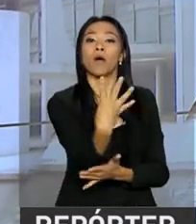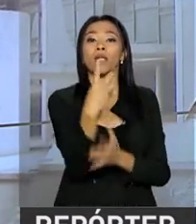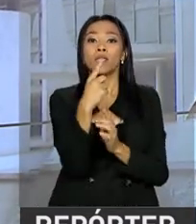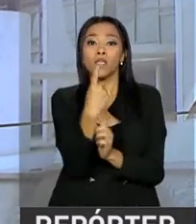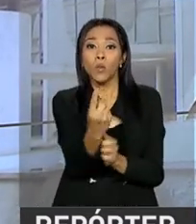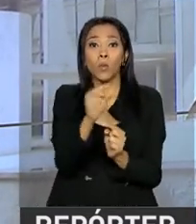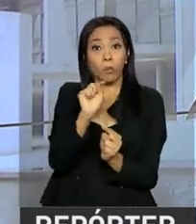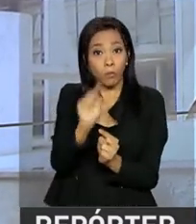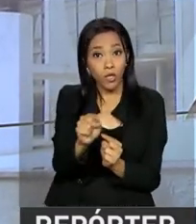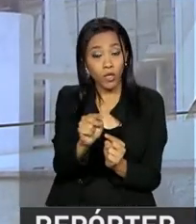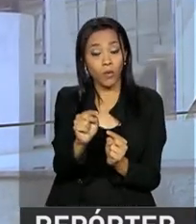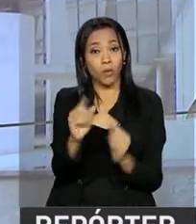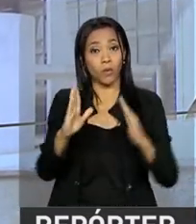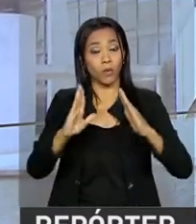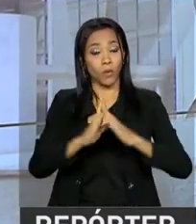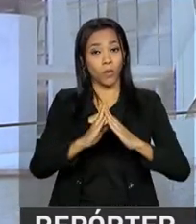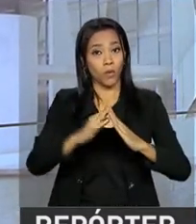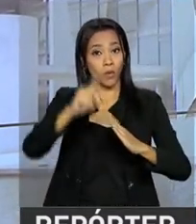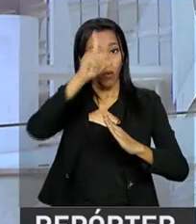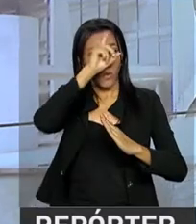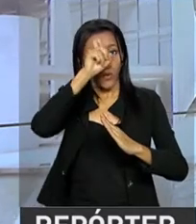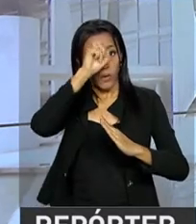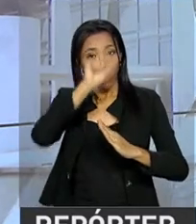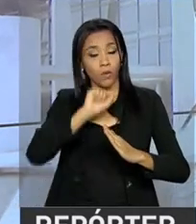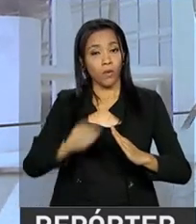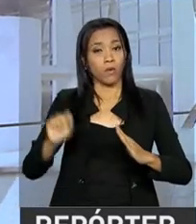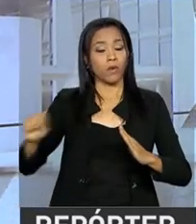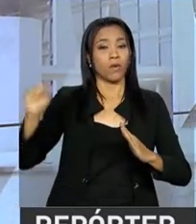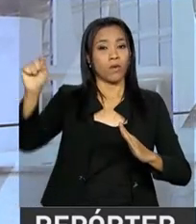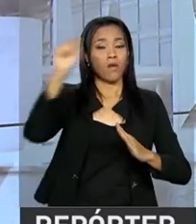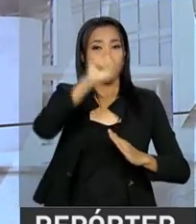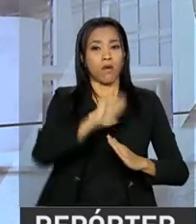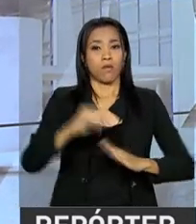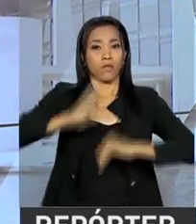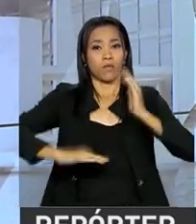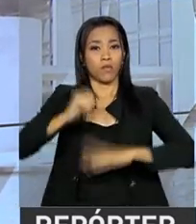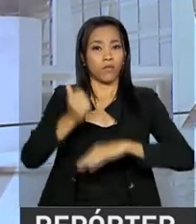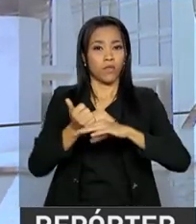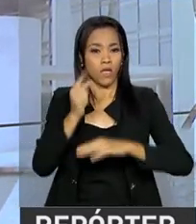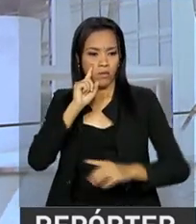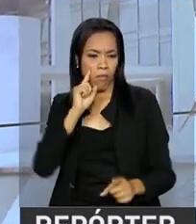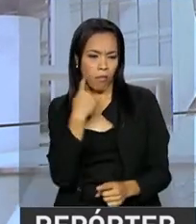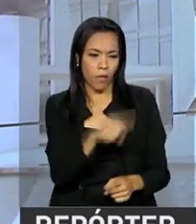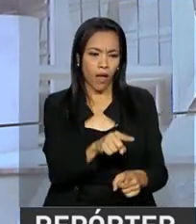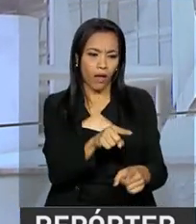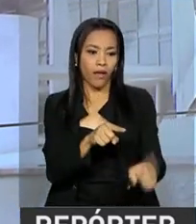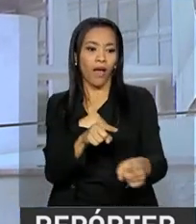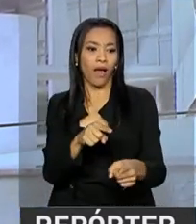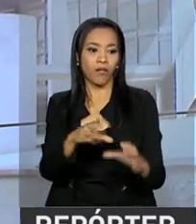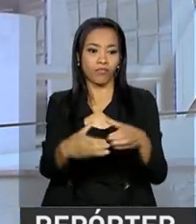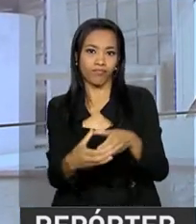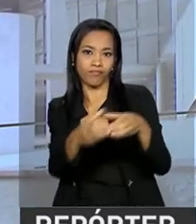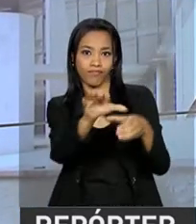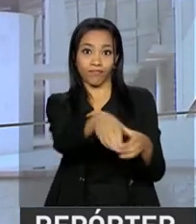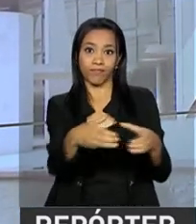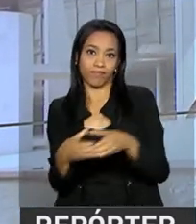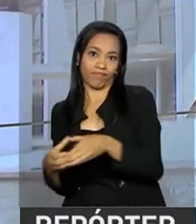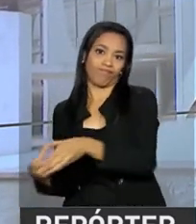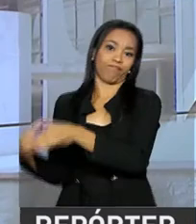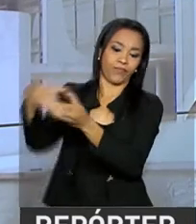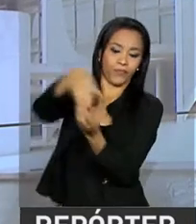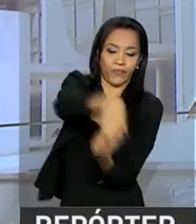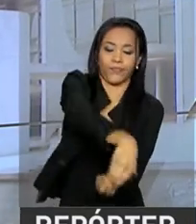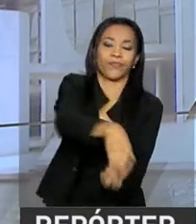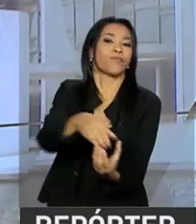de saúde e outros profissionais nem identificam e eliminar focos e criadores do e criadouros do transmissor da